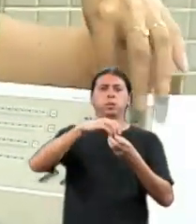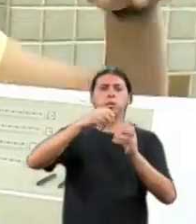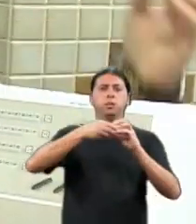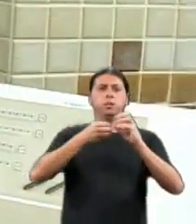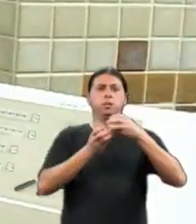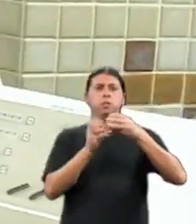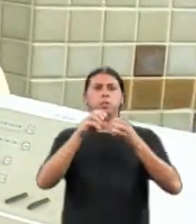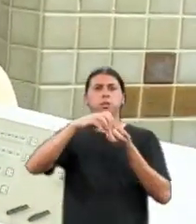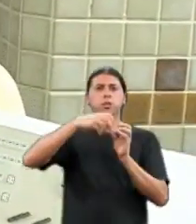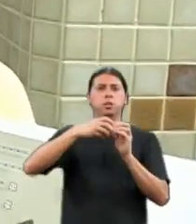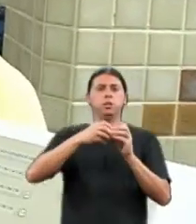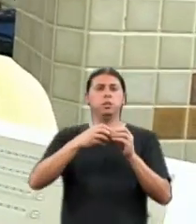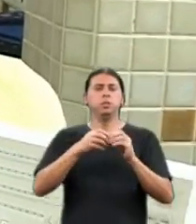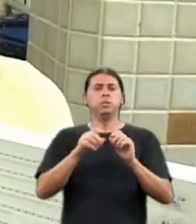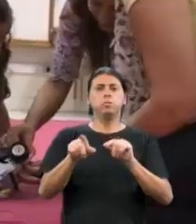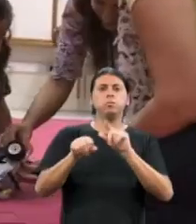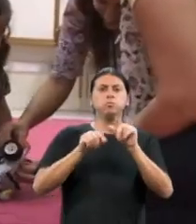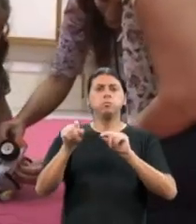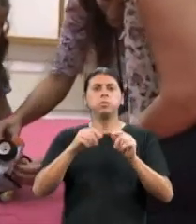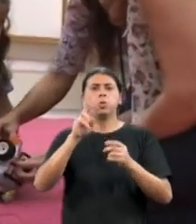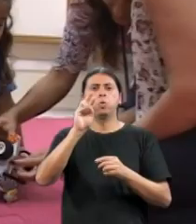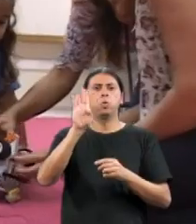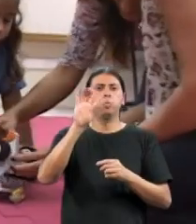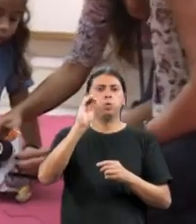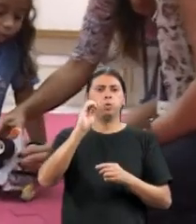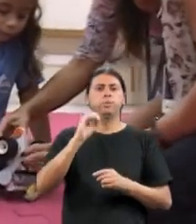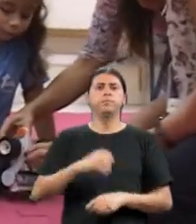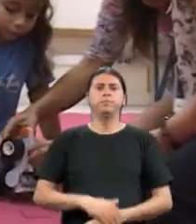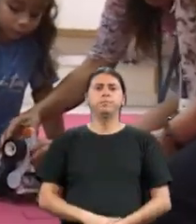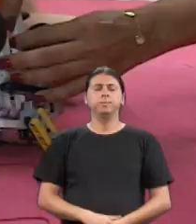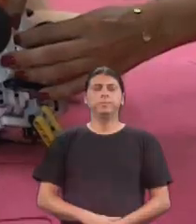peças que eles tinham selecionado para poder montar o robô.